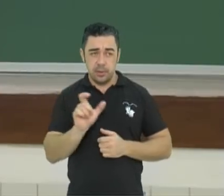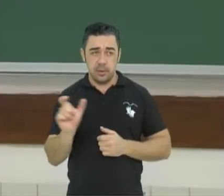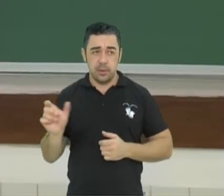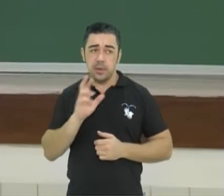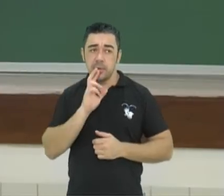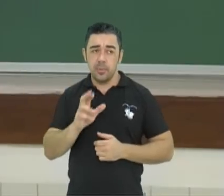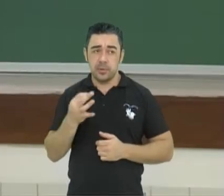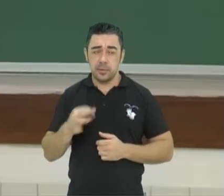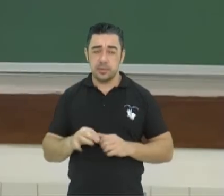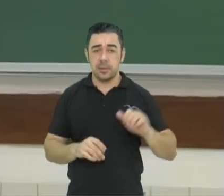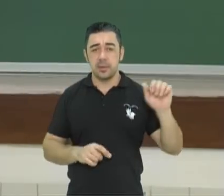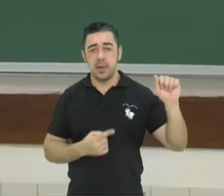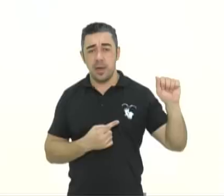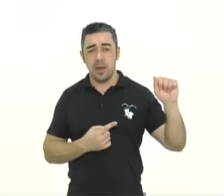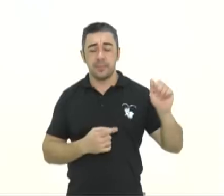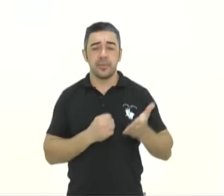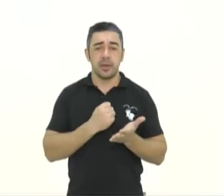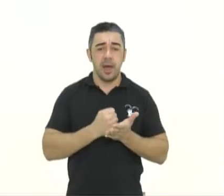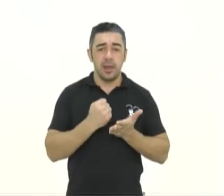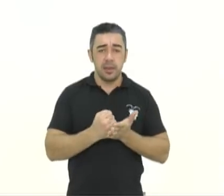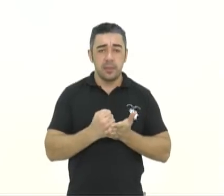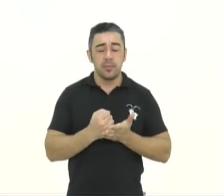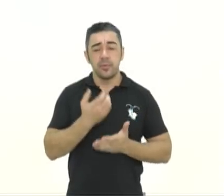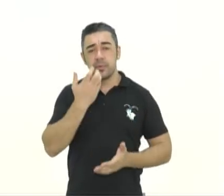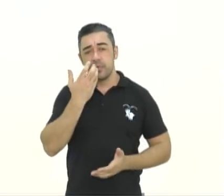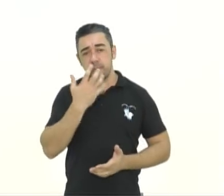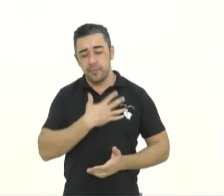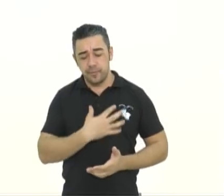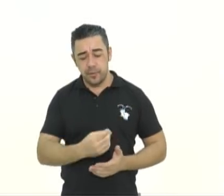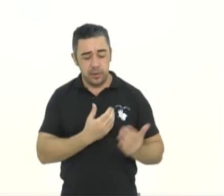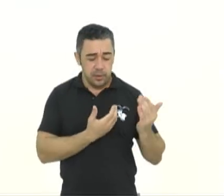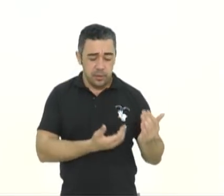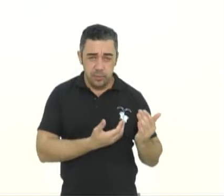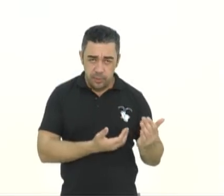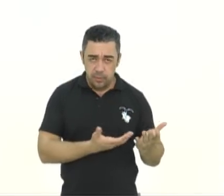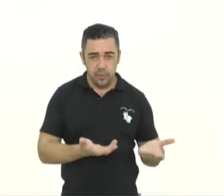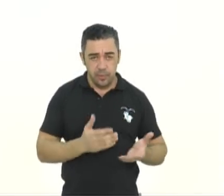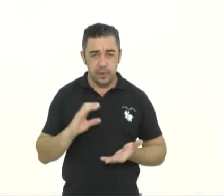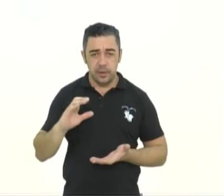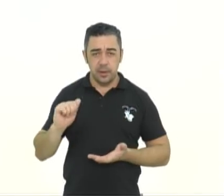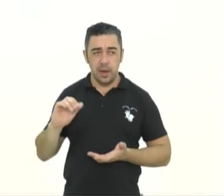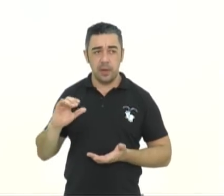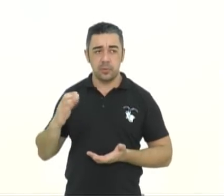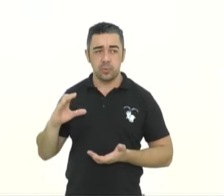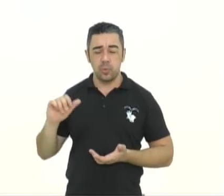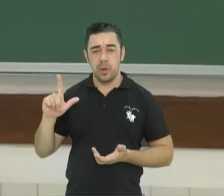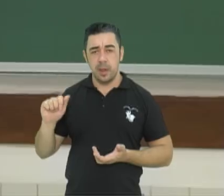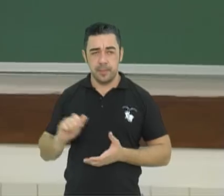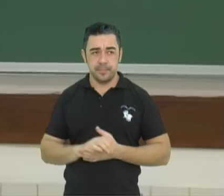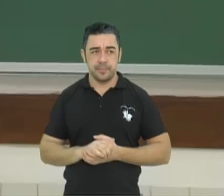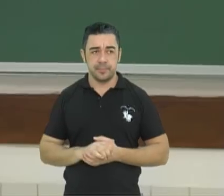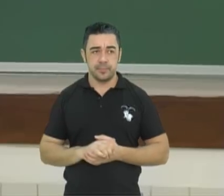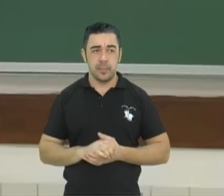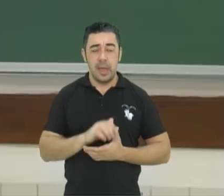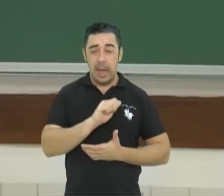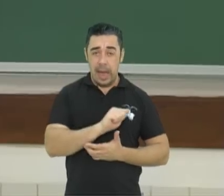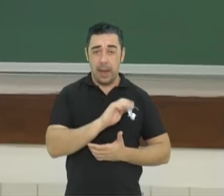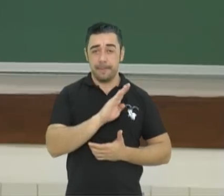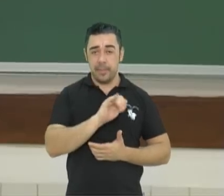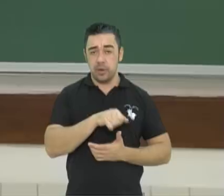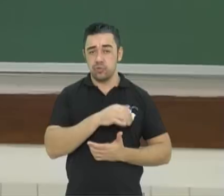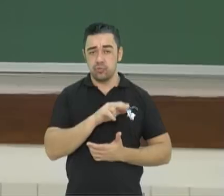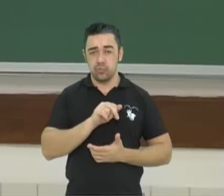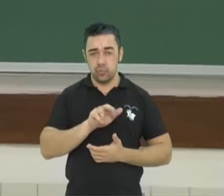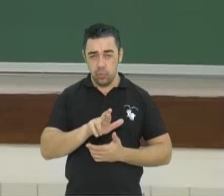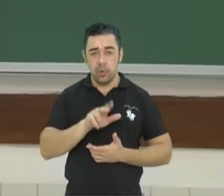e a resposta correta, carimbo e caçula, né, como a gente viu no quadro. O abajur é uma palavra de origem francesa, né,